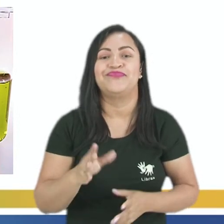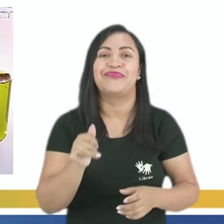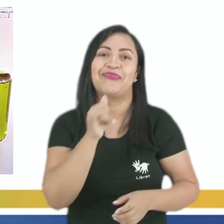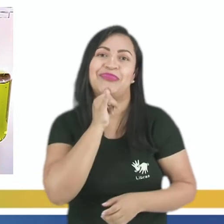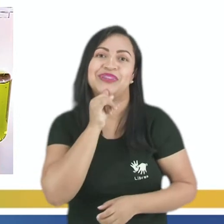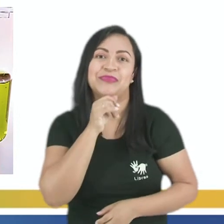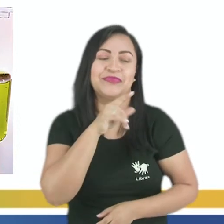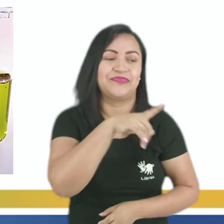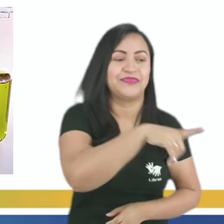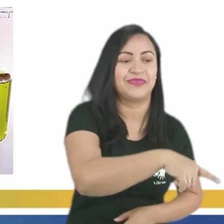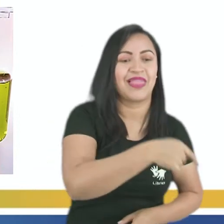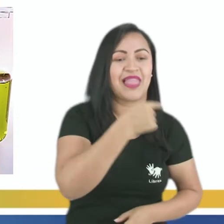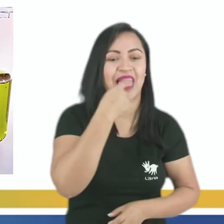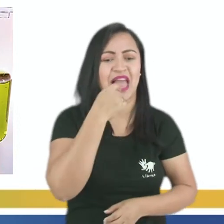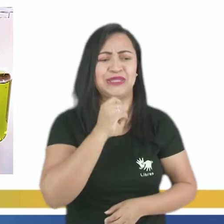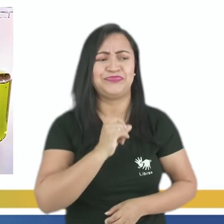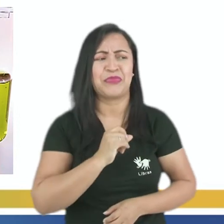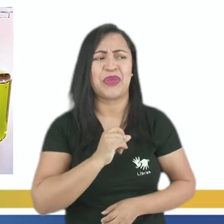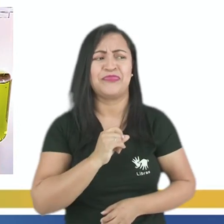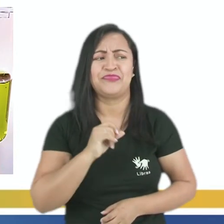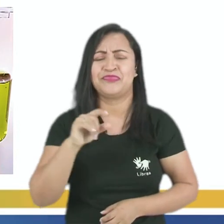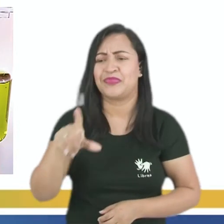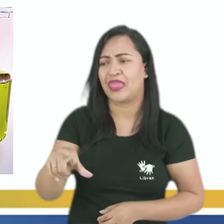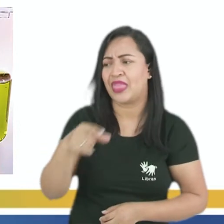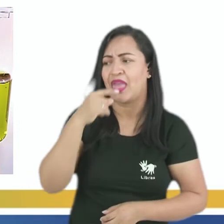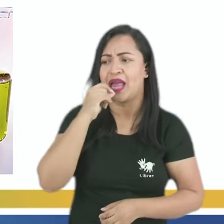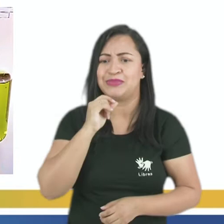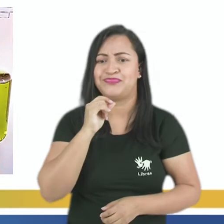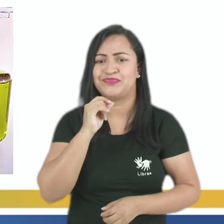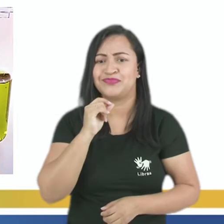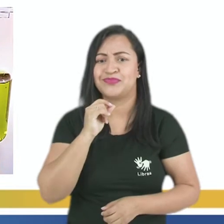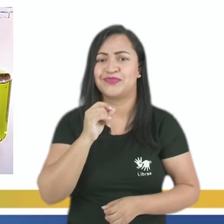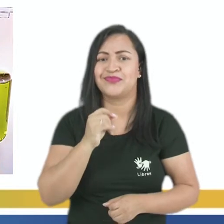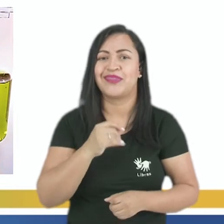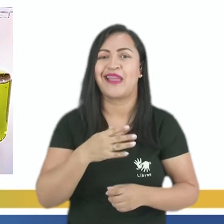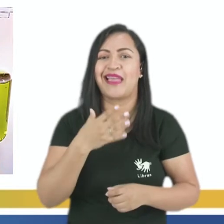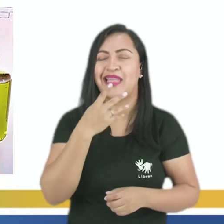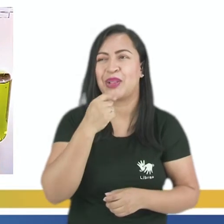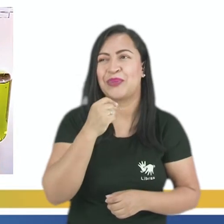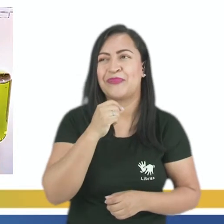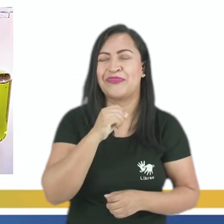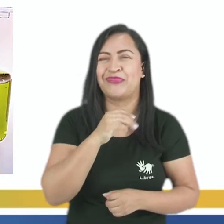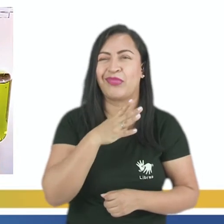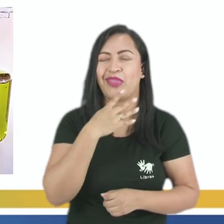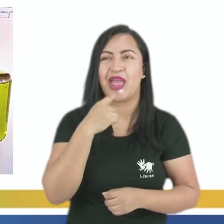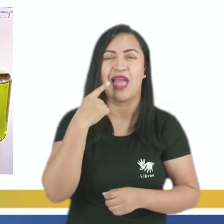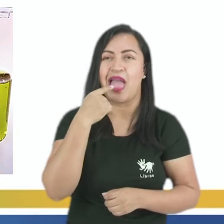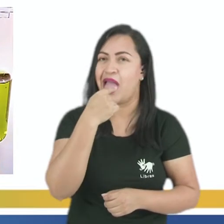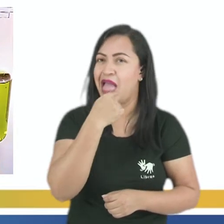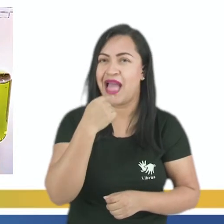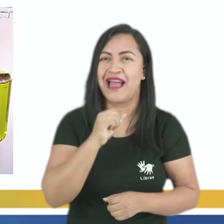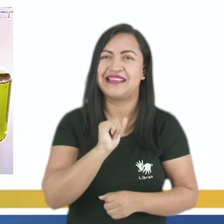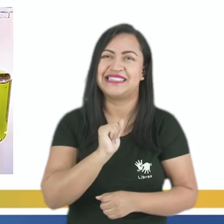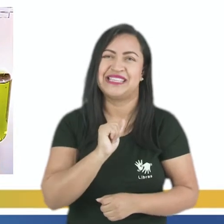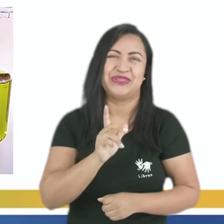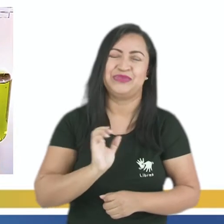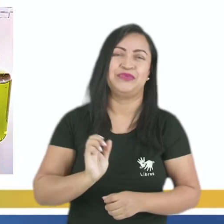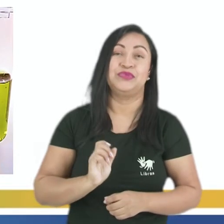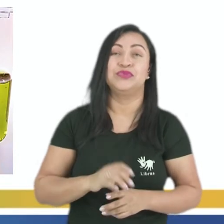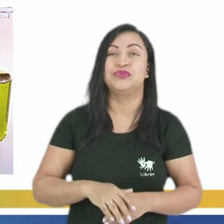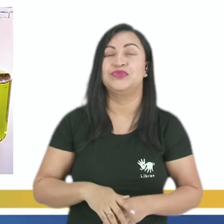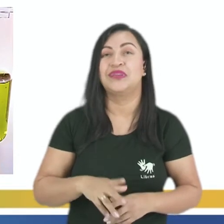era comum antigamente nós falarmos assim, uma substância ácida ela tem um sabor azedo, uma substância básica ela tem um